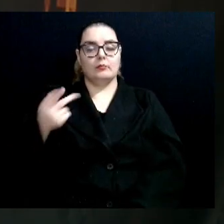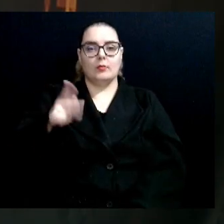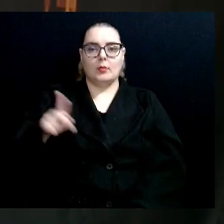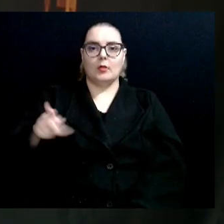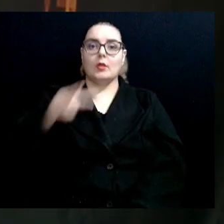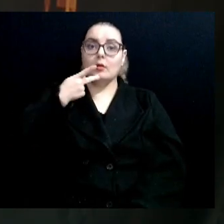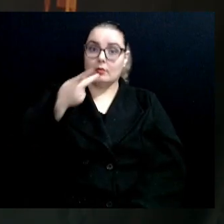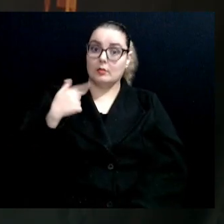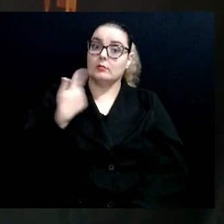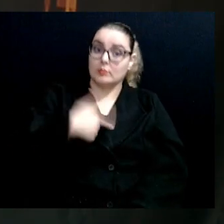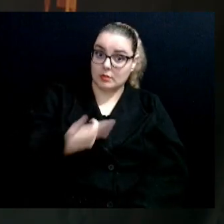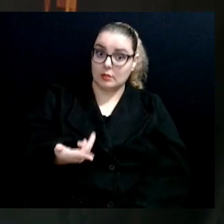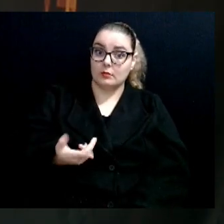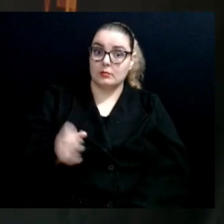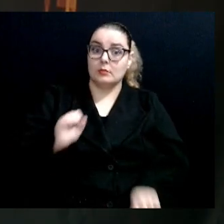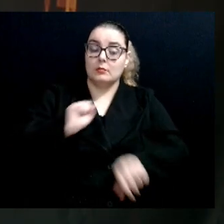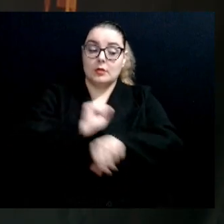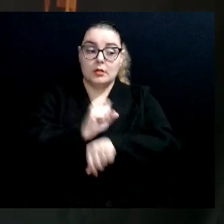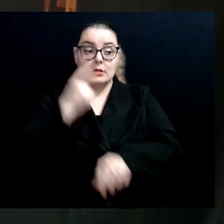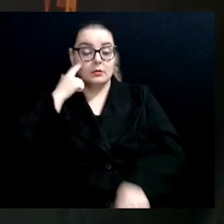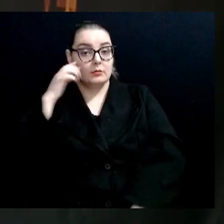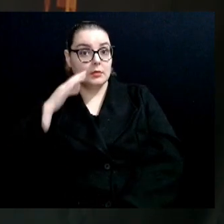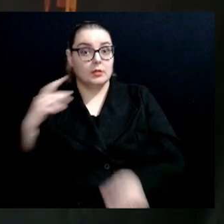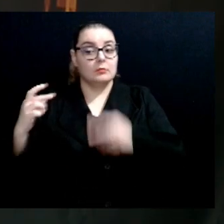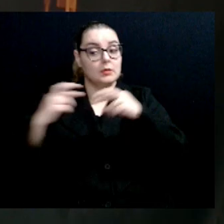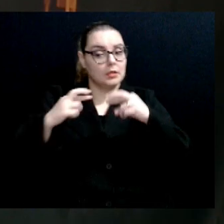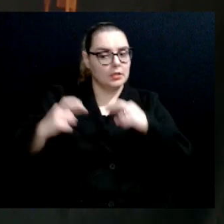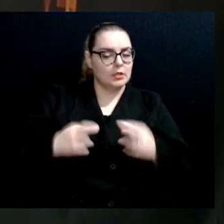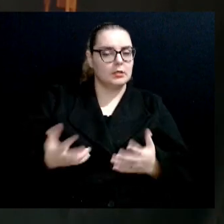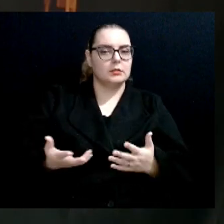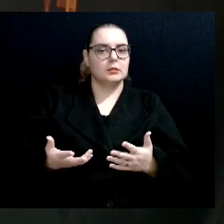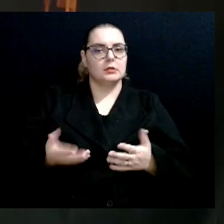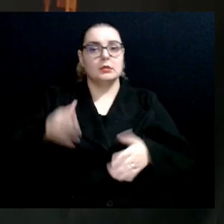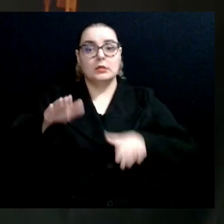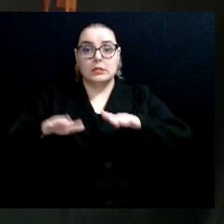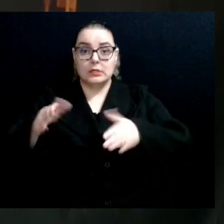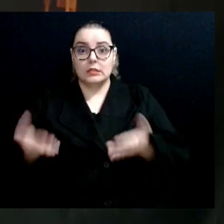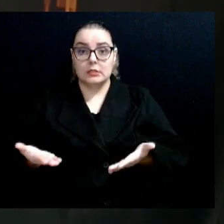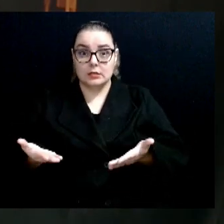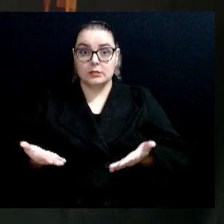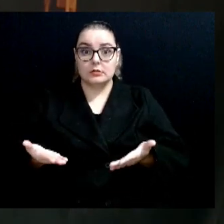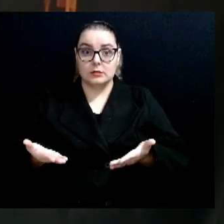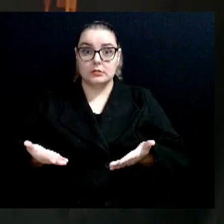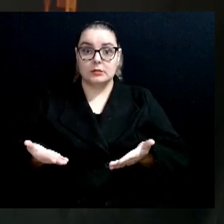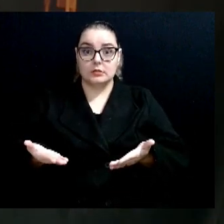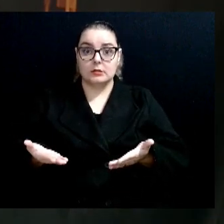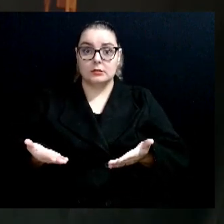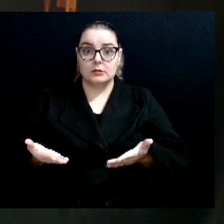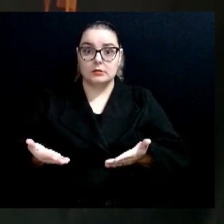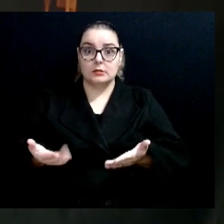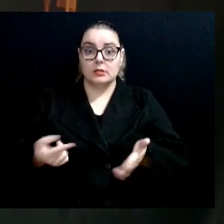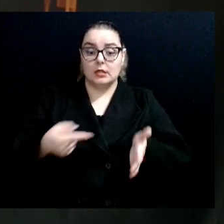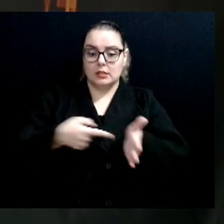poder parar, para pensar, para analisar. E muitas vezes, né, a questão da denúncia